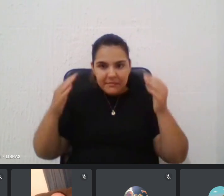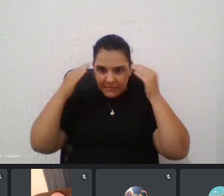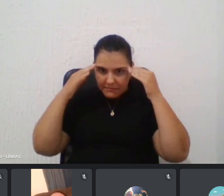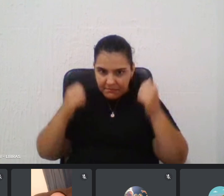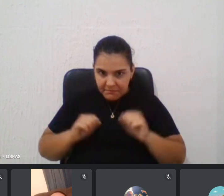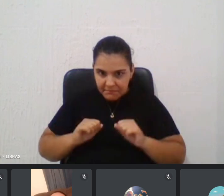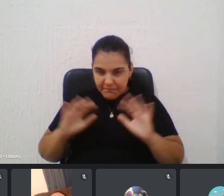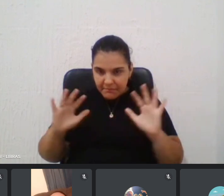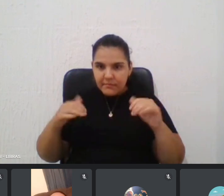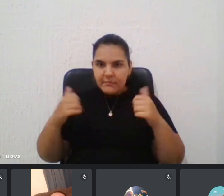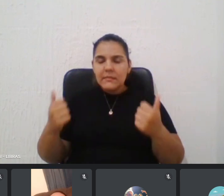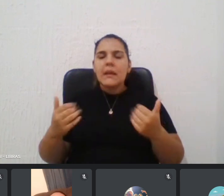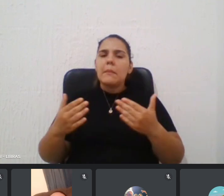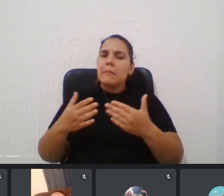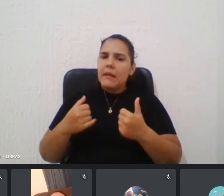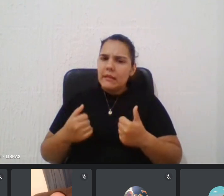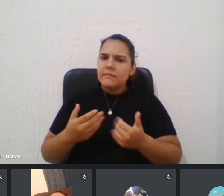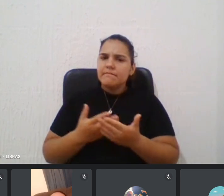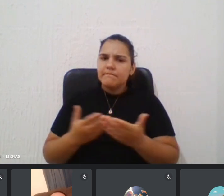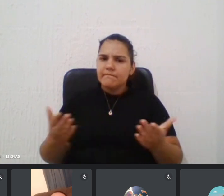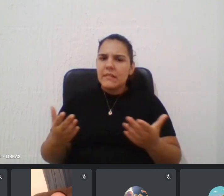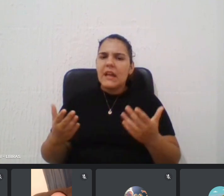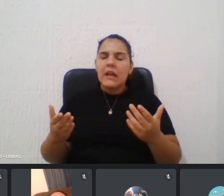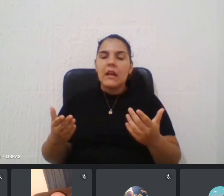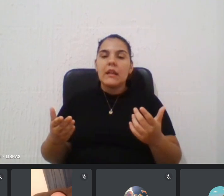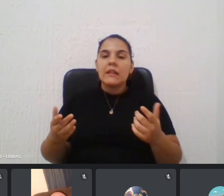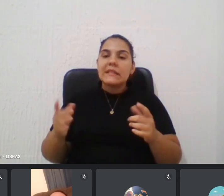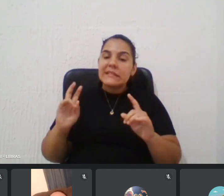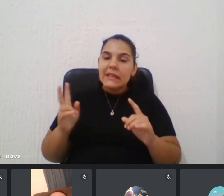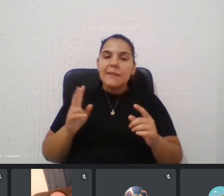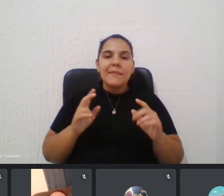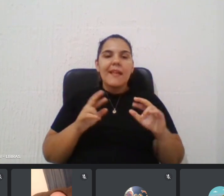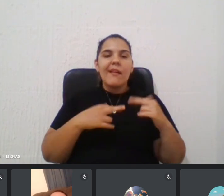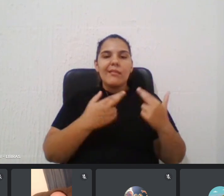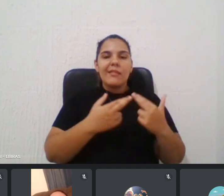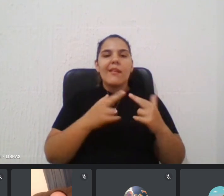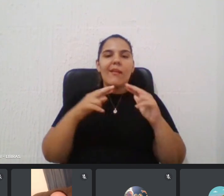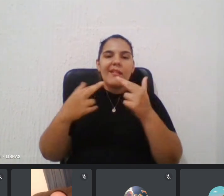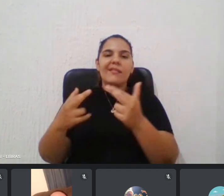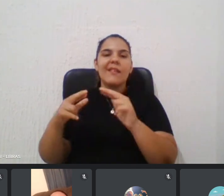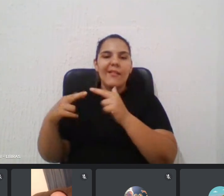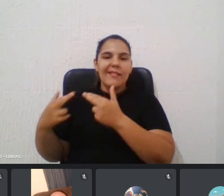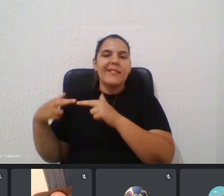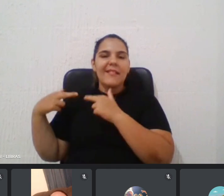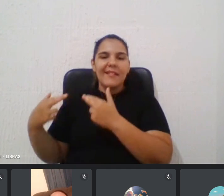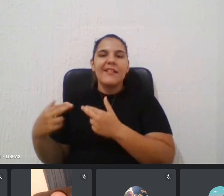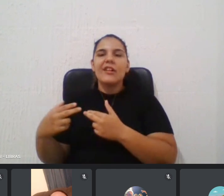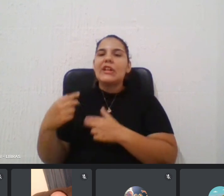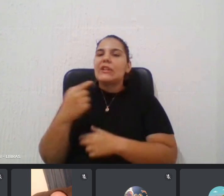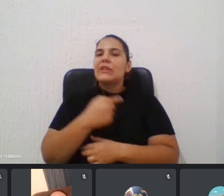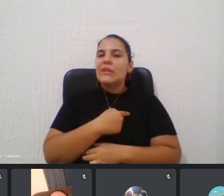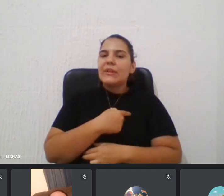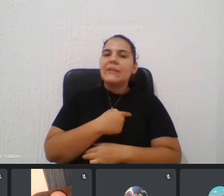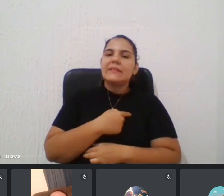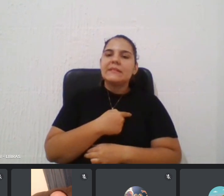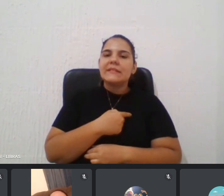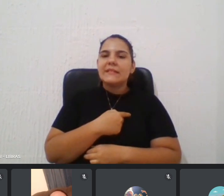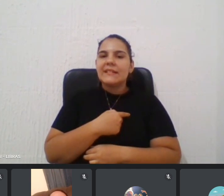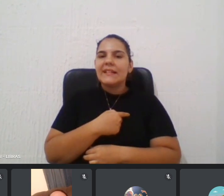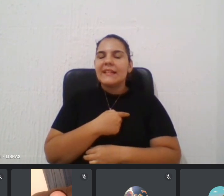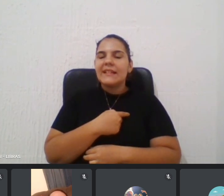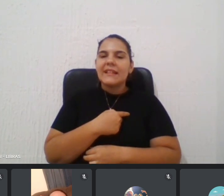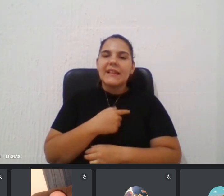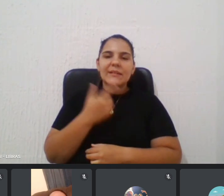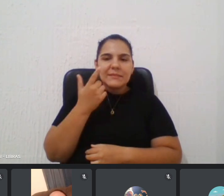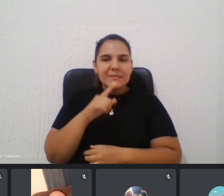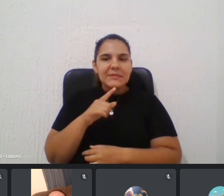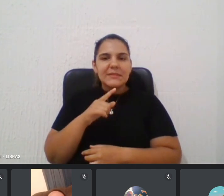hora, a cada encontro que a gente vai fazendo, eu acho que vai diminuindo, sabe? daqueles jogos, aqueles eventos que os soldadinhos vão caindo, as pessoas vão